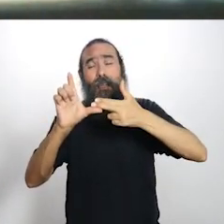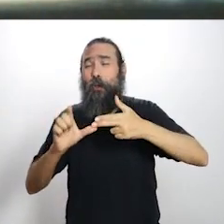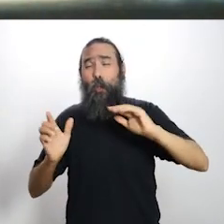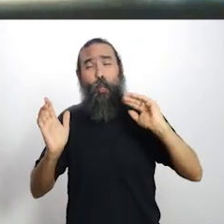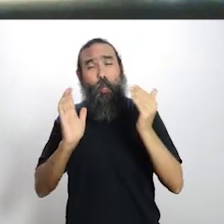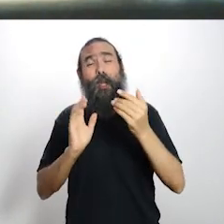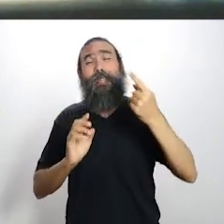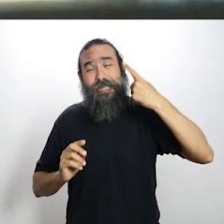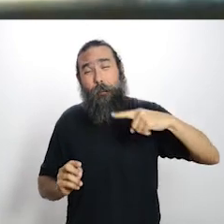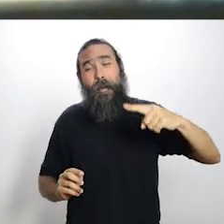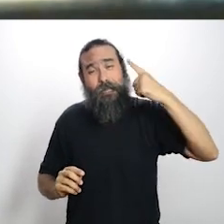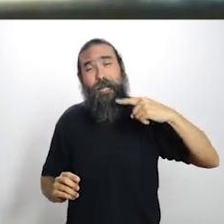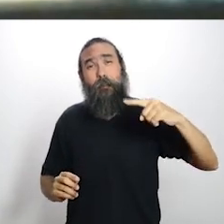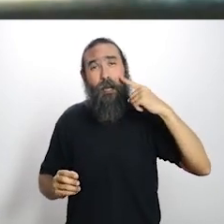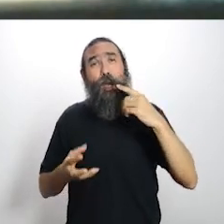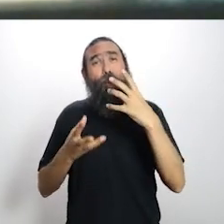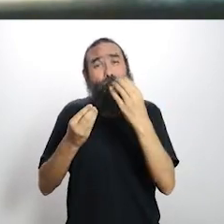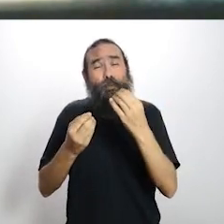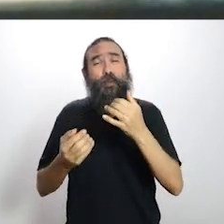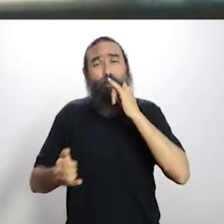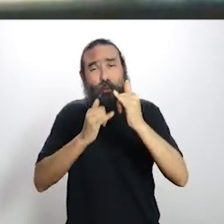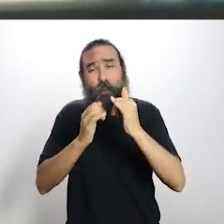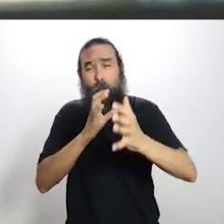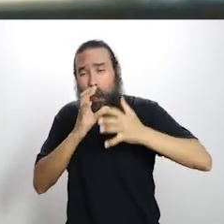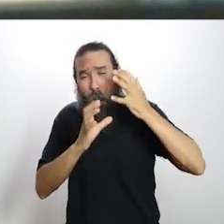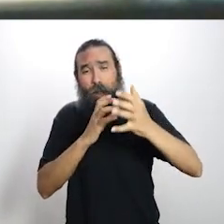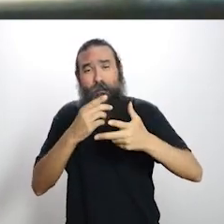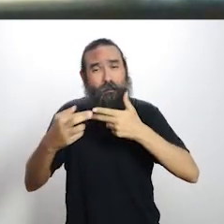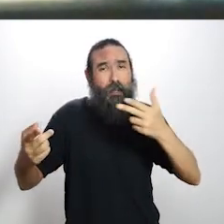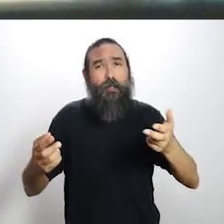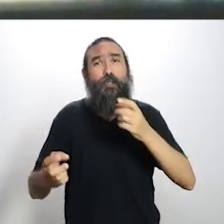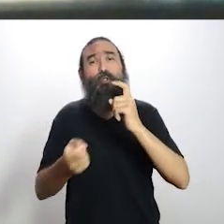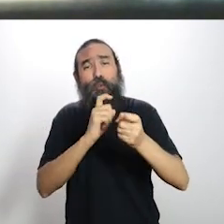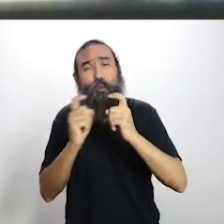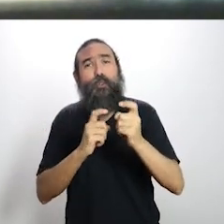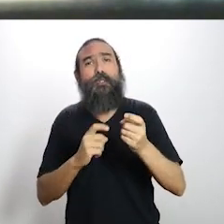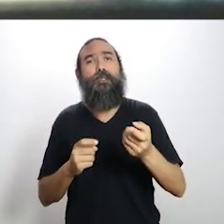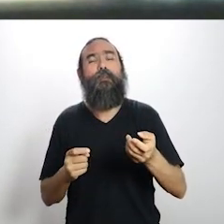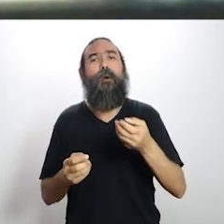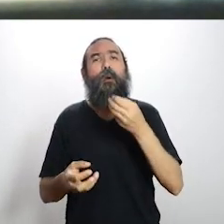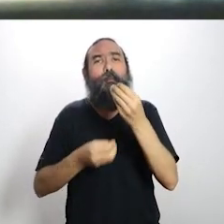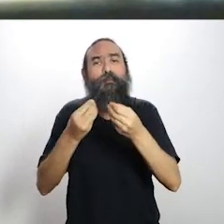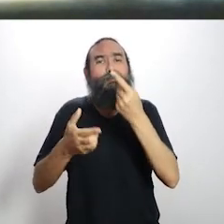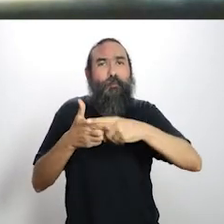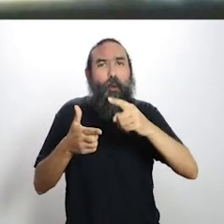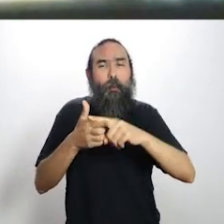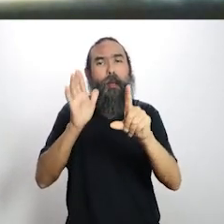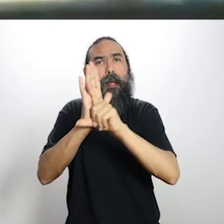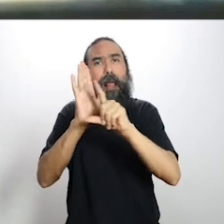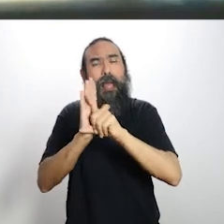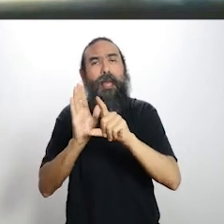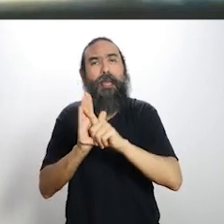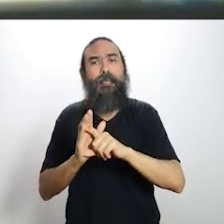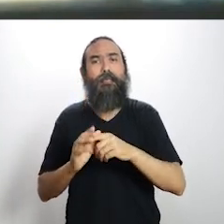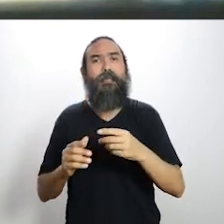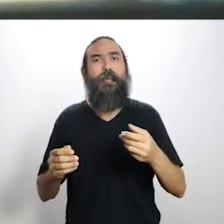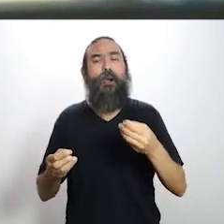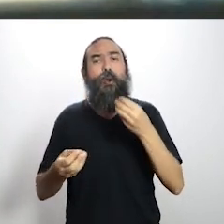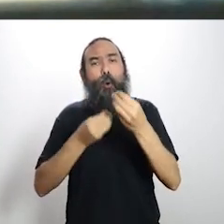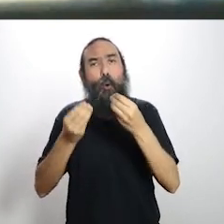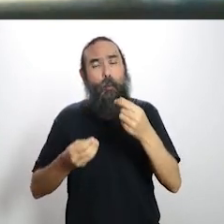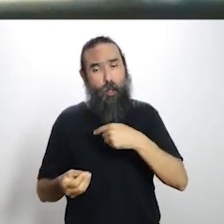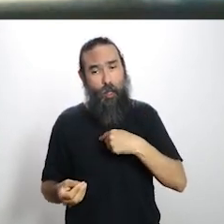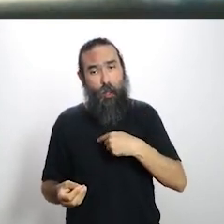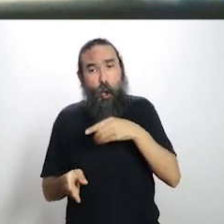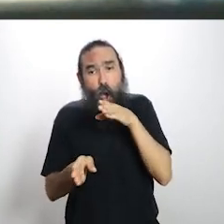de cultura para que eu possa orientá-los de uma forma muito mais legal e muito mais correta obviamente não daria uma opinião que